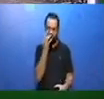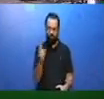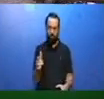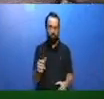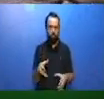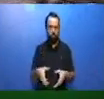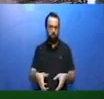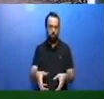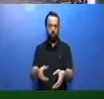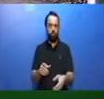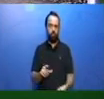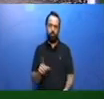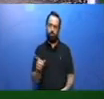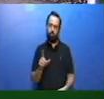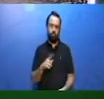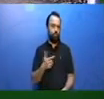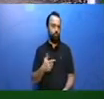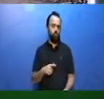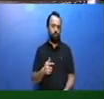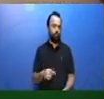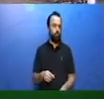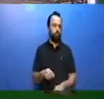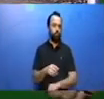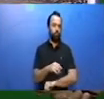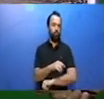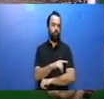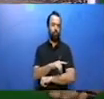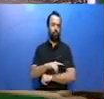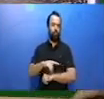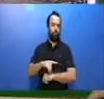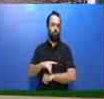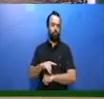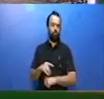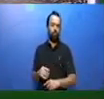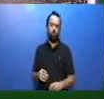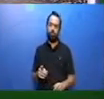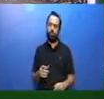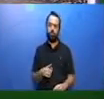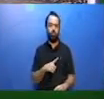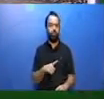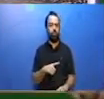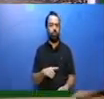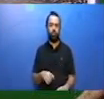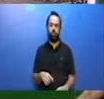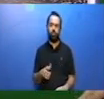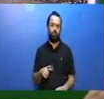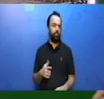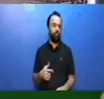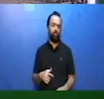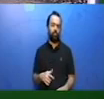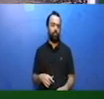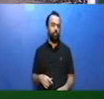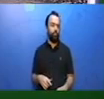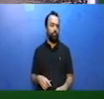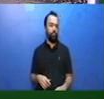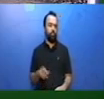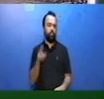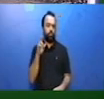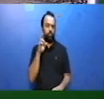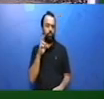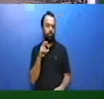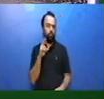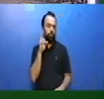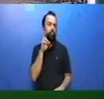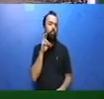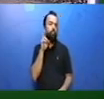esgoto e nem asfalto, tá? E agora em rosa, estabelecimento industrial, será